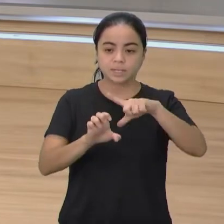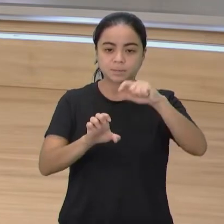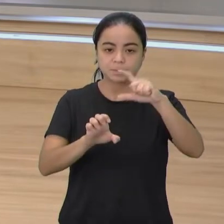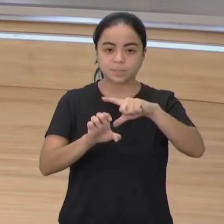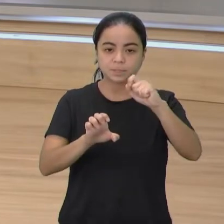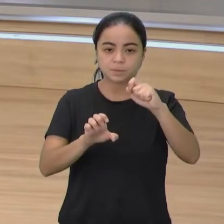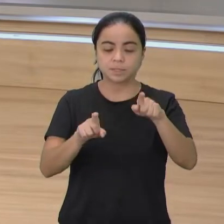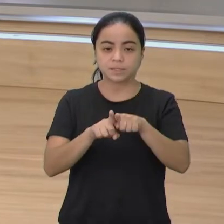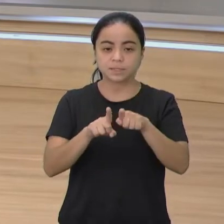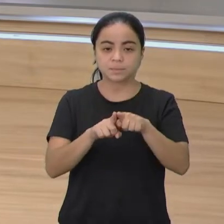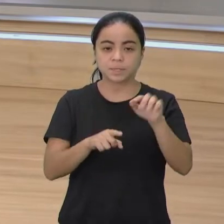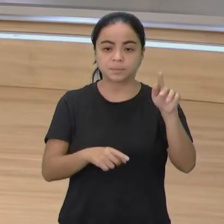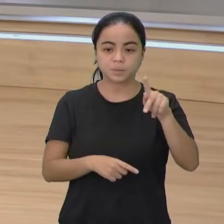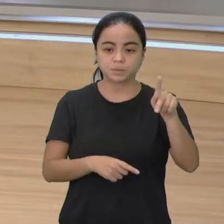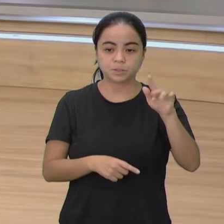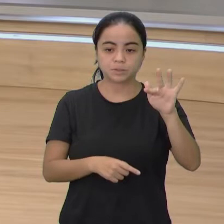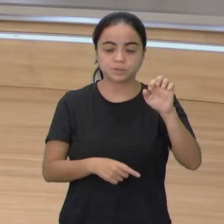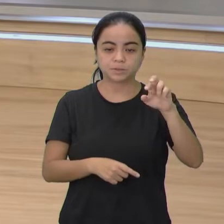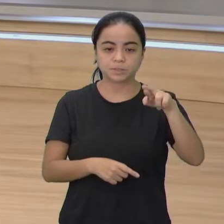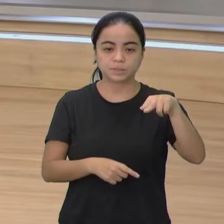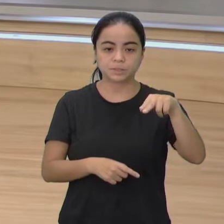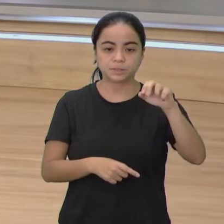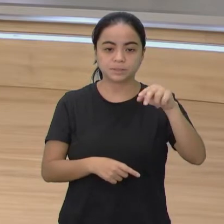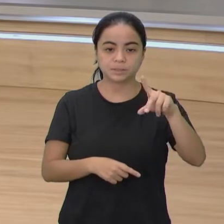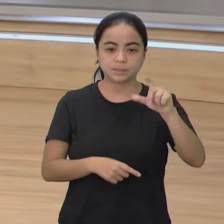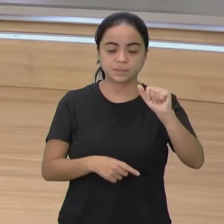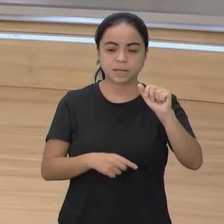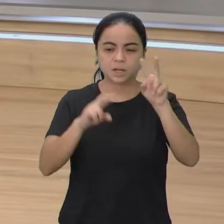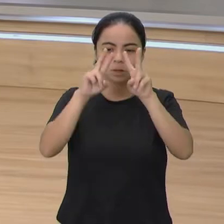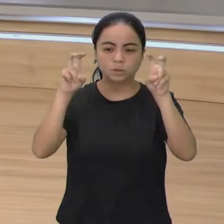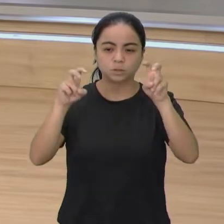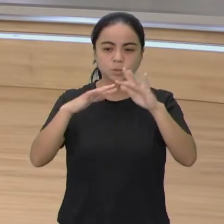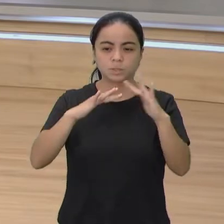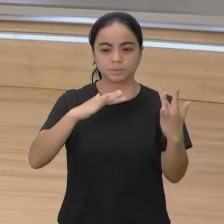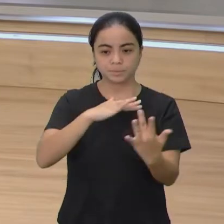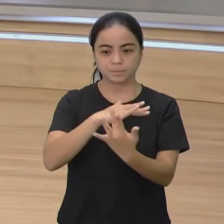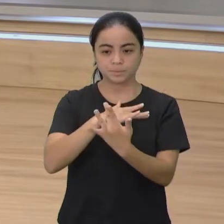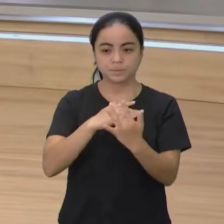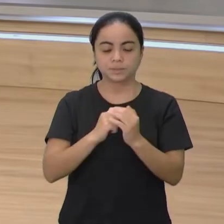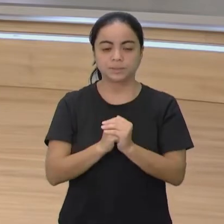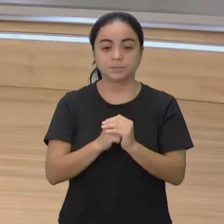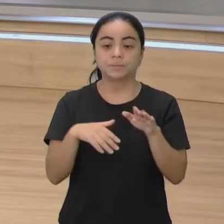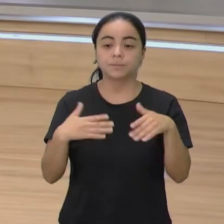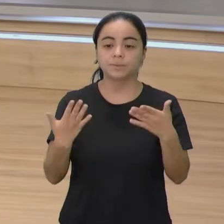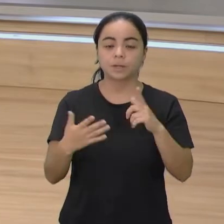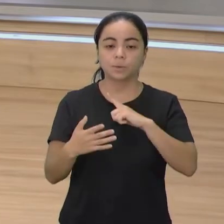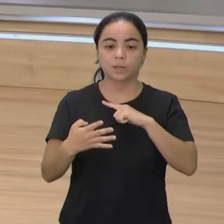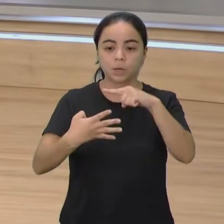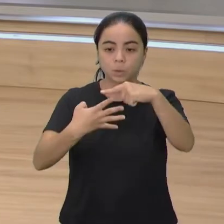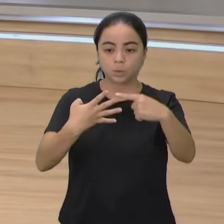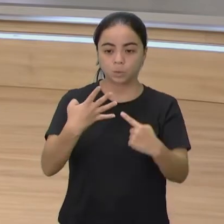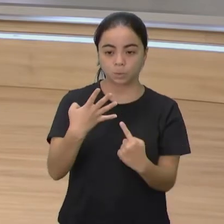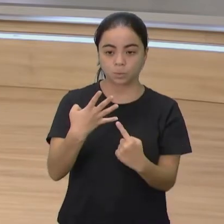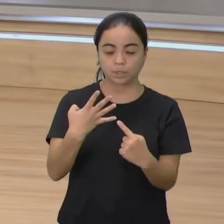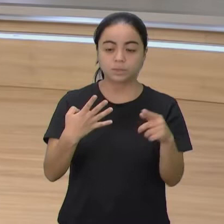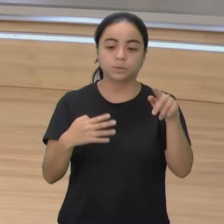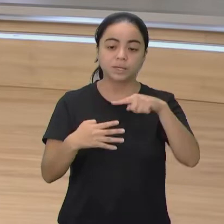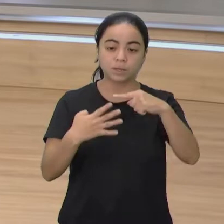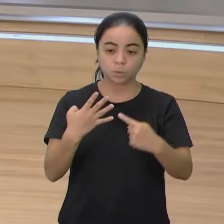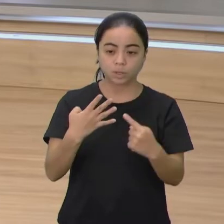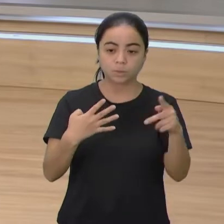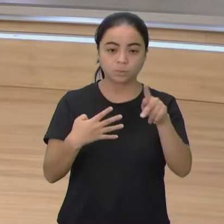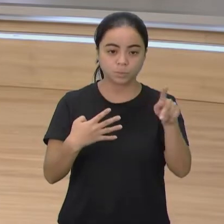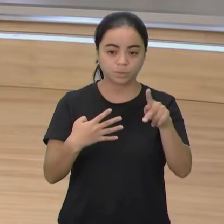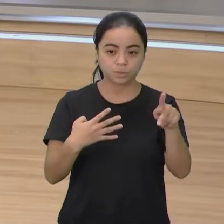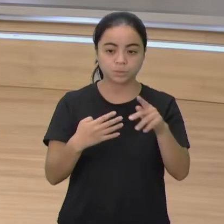e também a professora Fernanda trabalhando um pouquinho sobre mídias, né, com vocês. Então, a gente tem aí 4 componentes, 4 professores